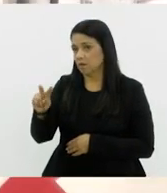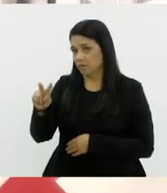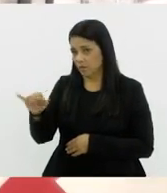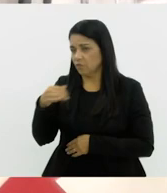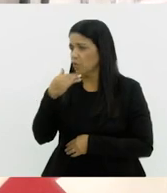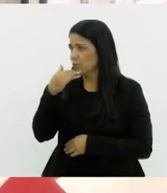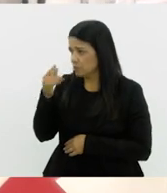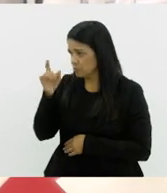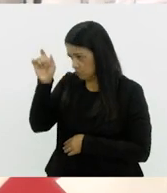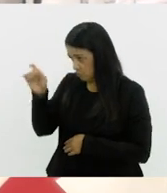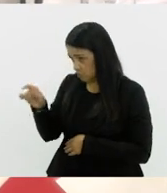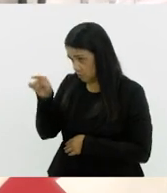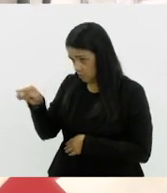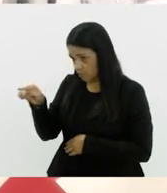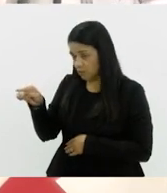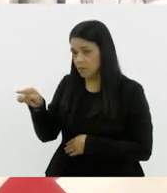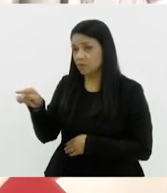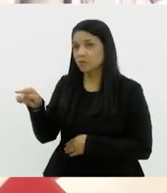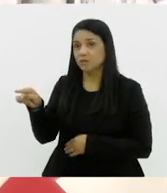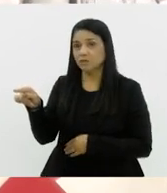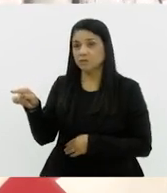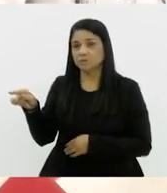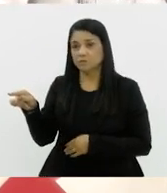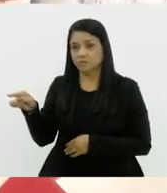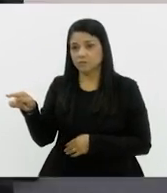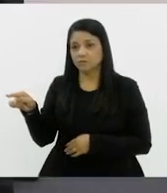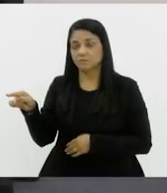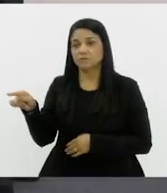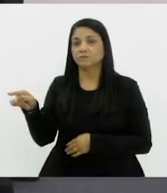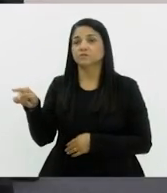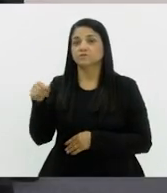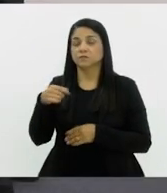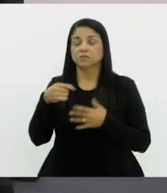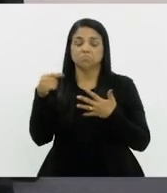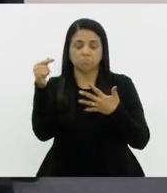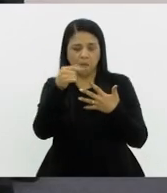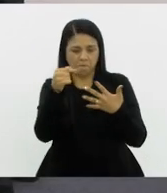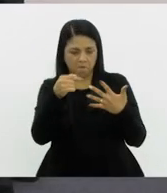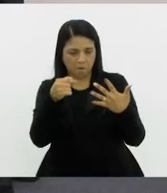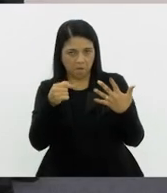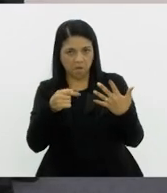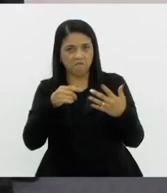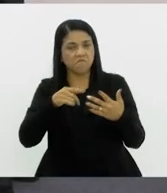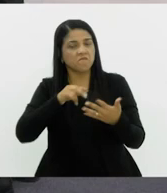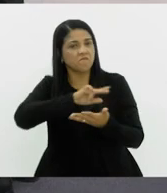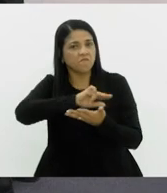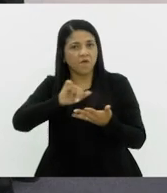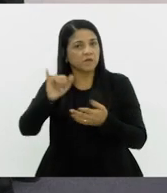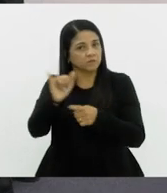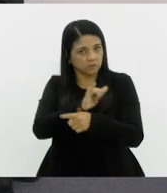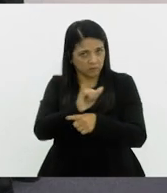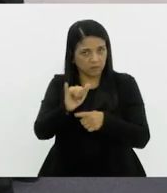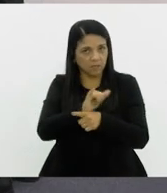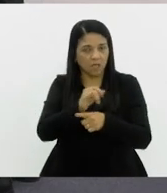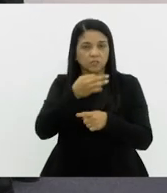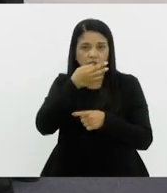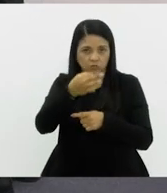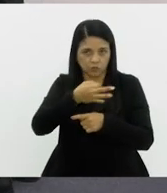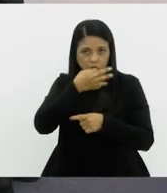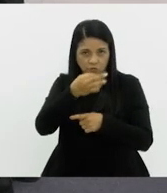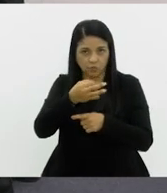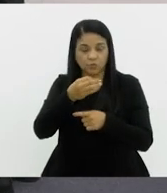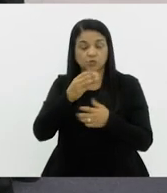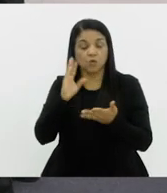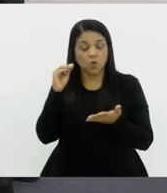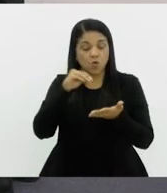Spinelli, duas coisas que eu acho importantes. O senhor fez, então, o senhor anunciou várias medidas, né? Então, eu preciso que o senhor coloque isso no papel... Tá bom?